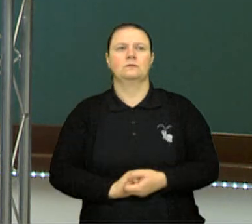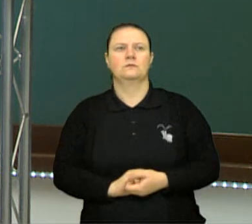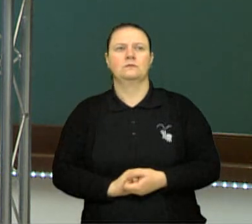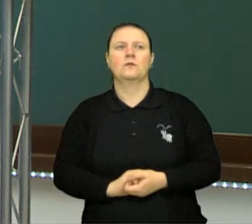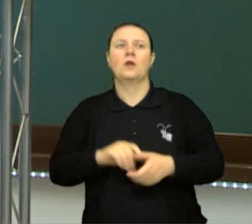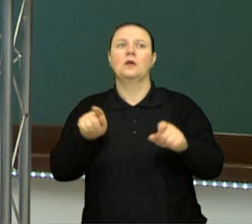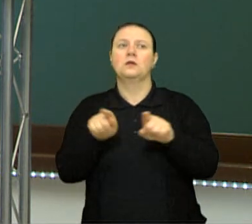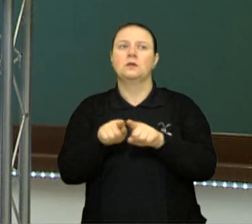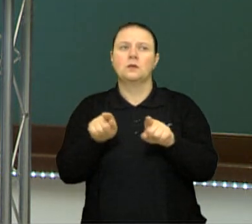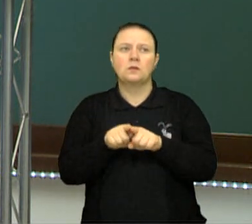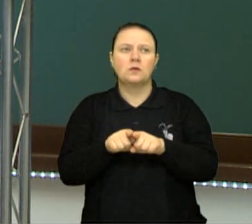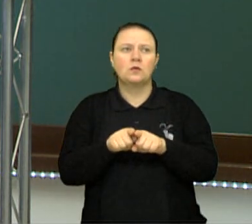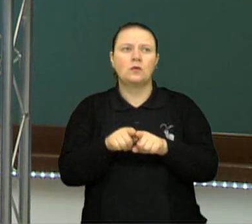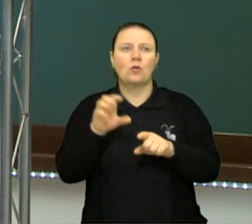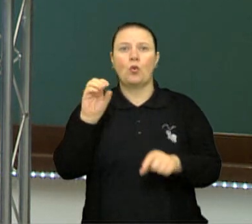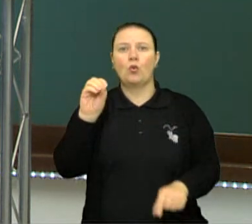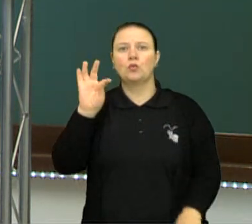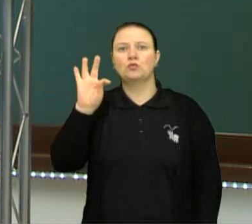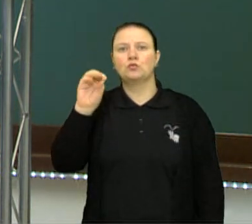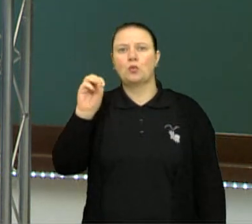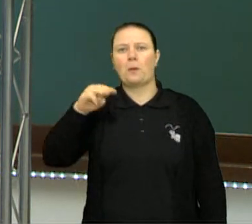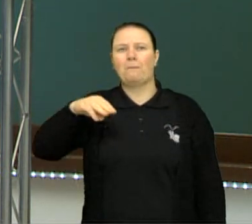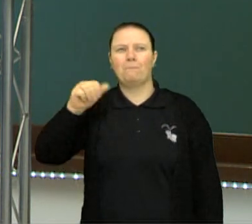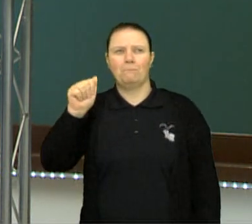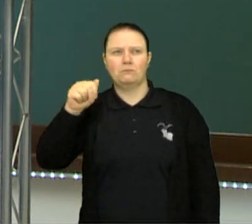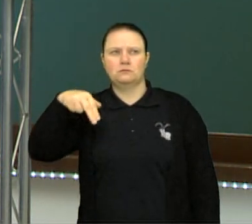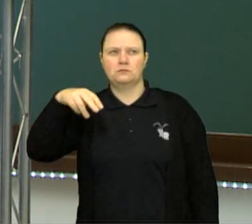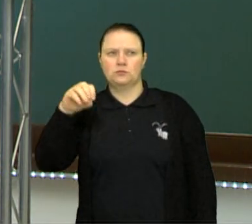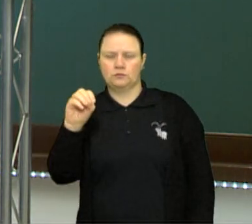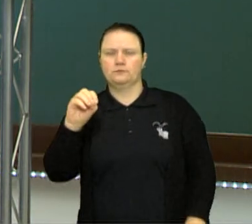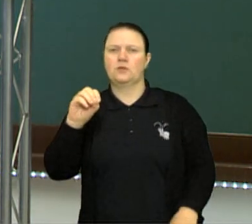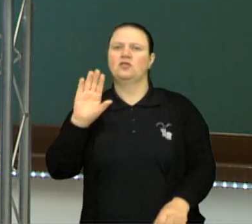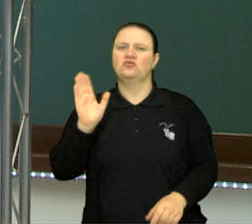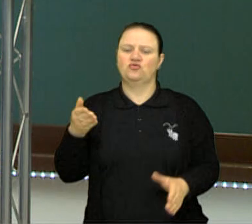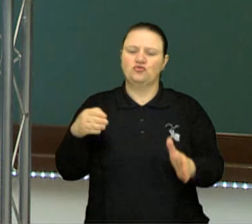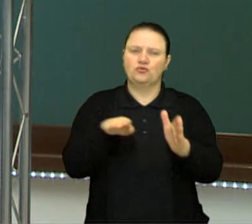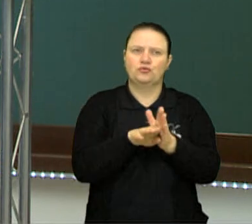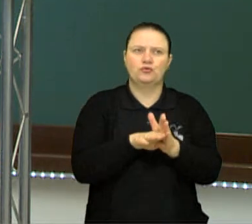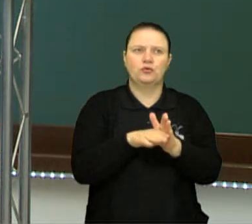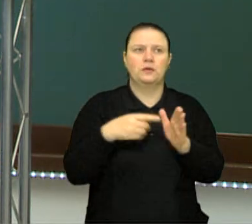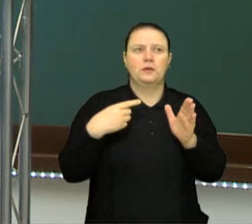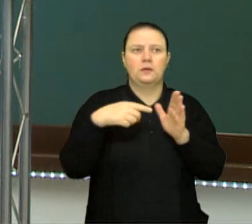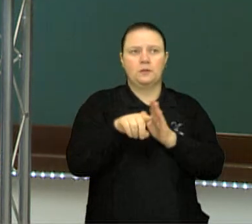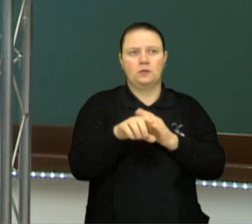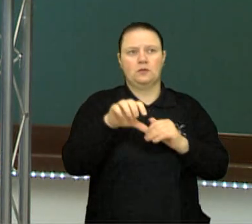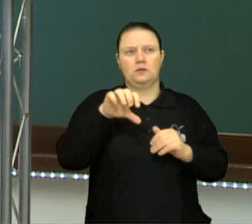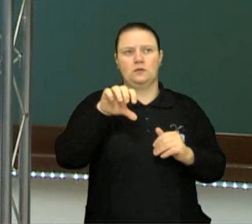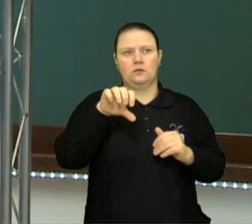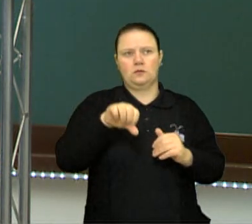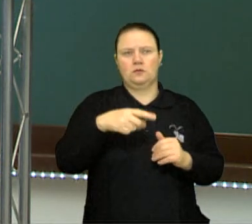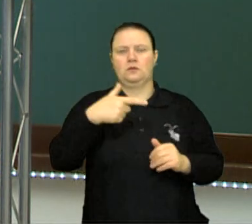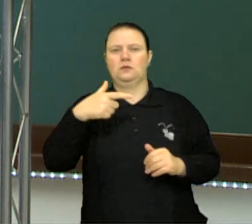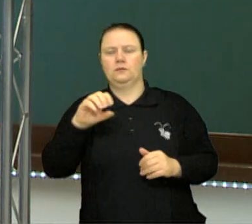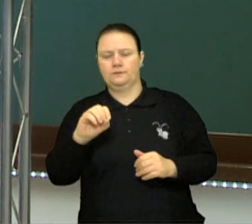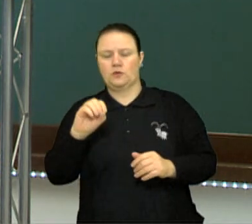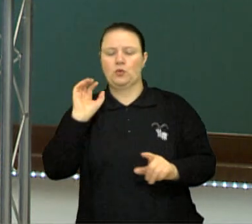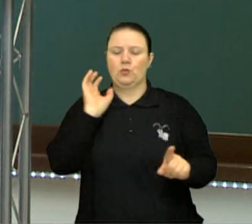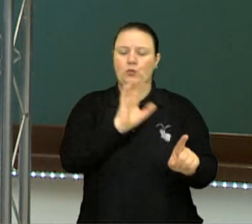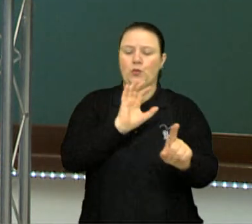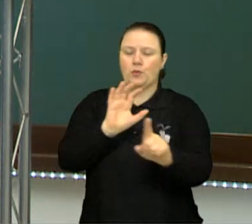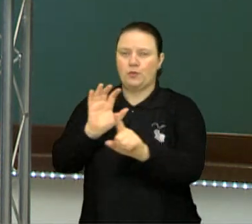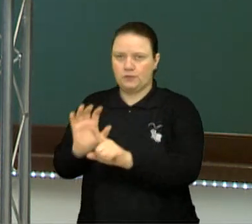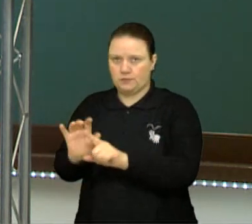na antiguidade, chegando até quase 1920, com muita influência na região. Ou seja,